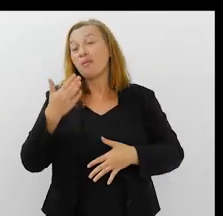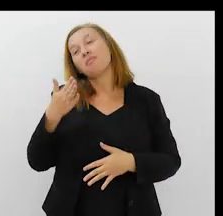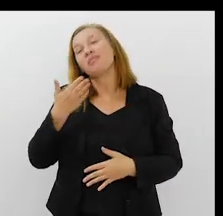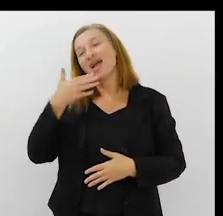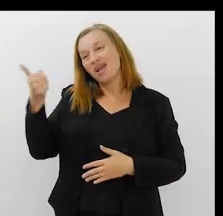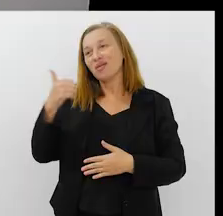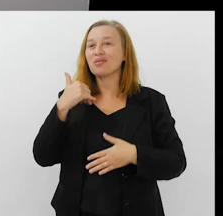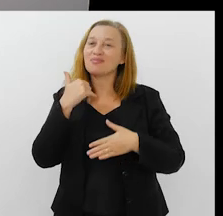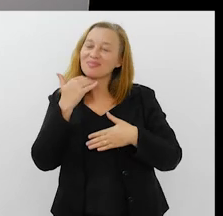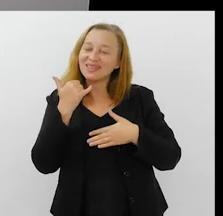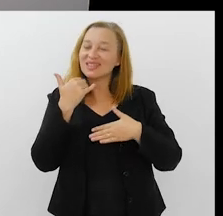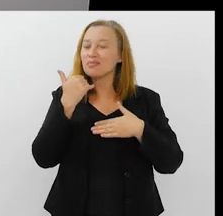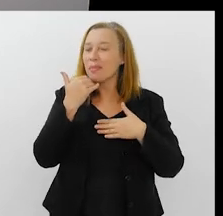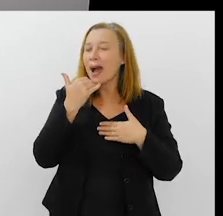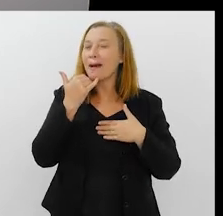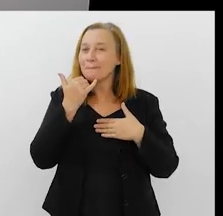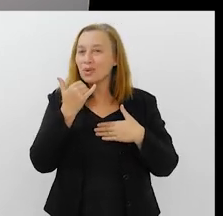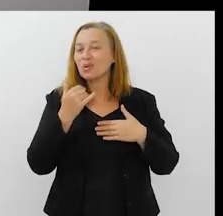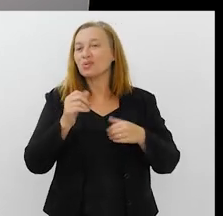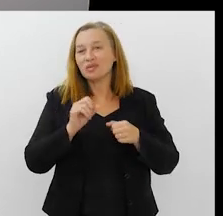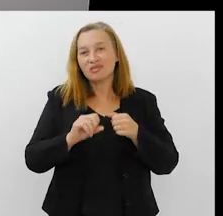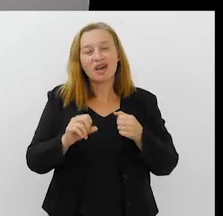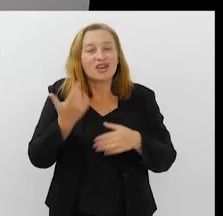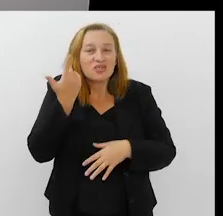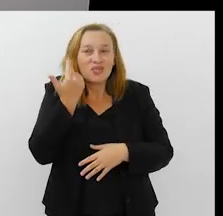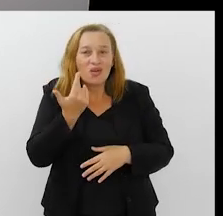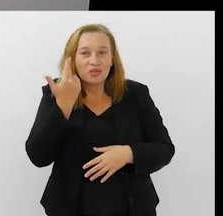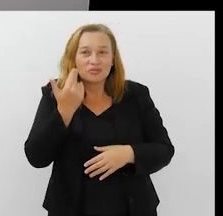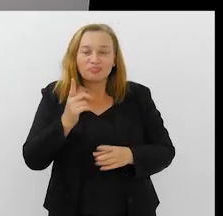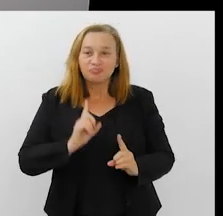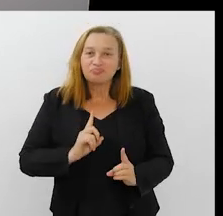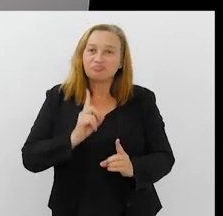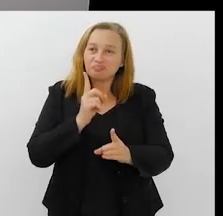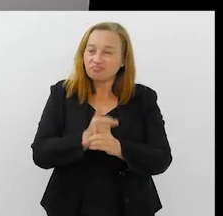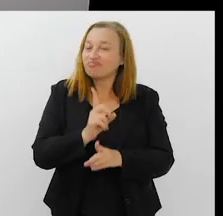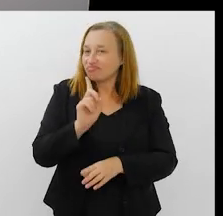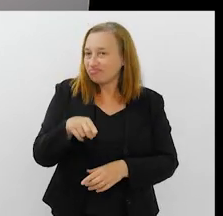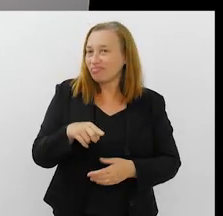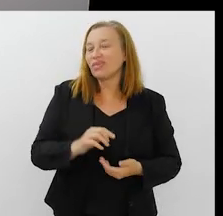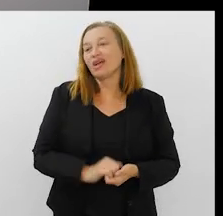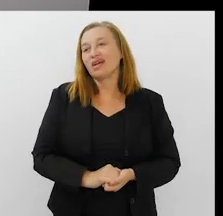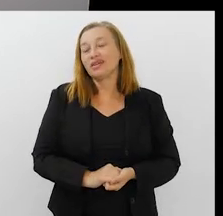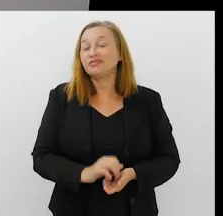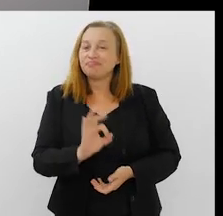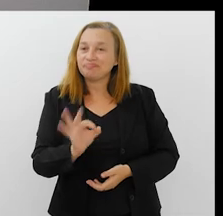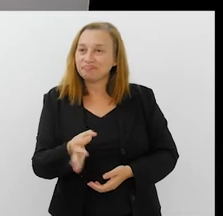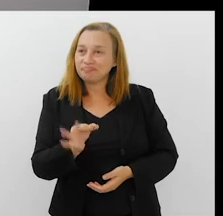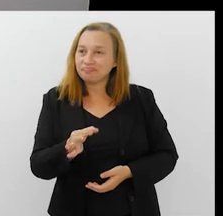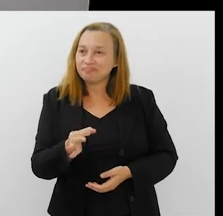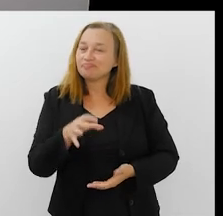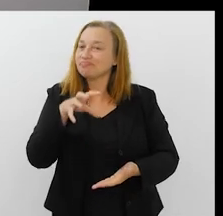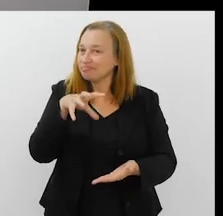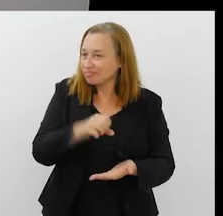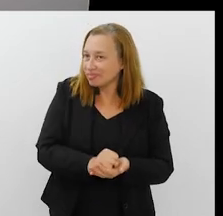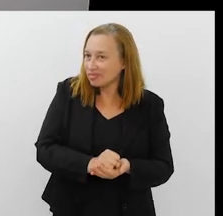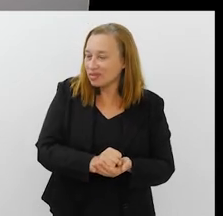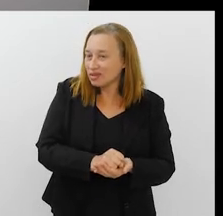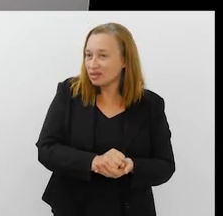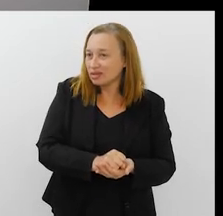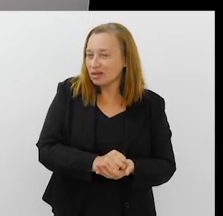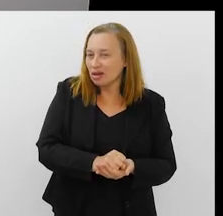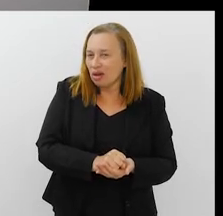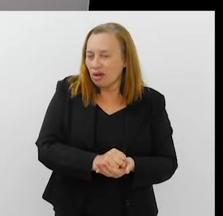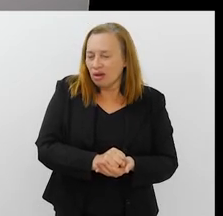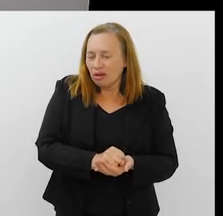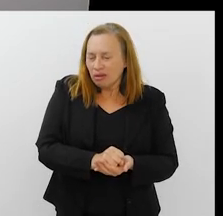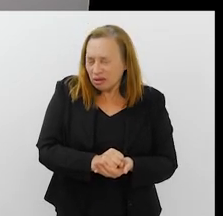acho que é melhor, é um bate-papo descontraído, como a gente faz quando nós nos encontramos, né? Eu tenho certeza que esse